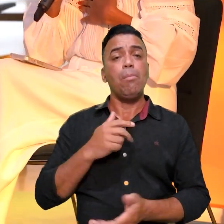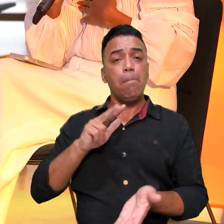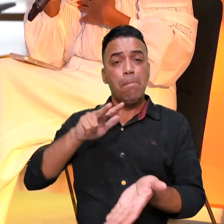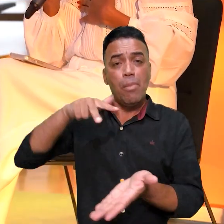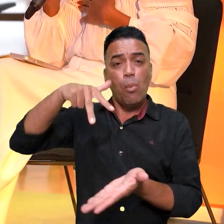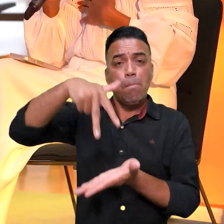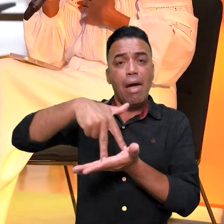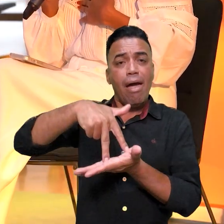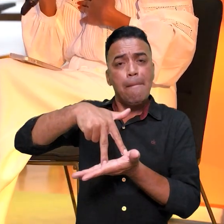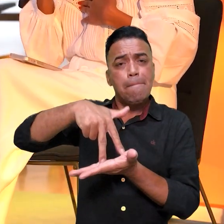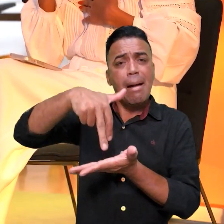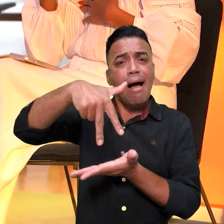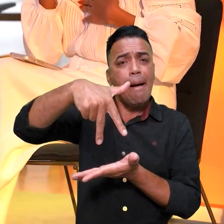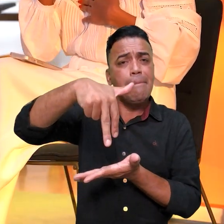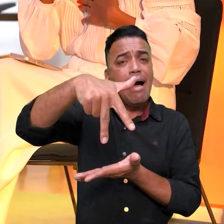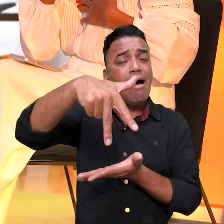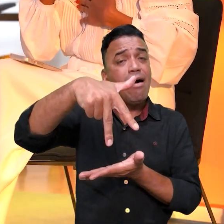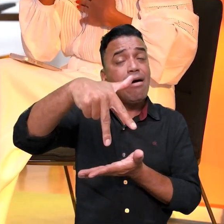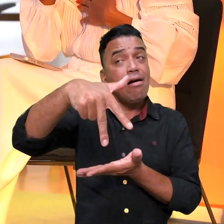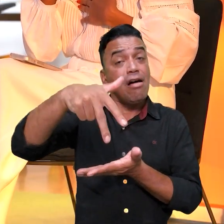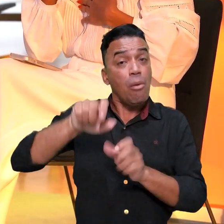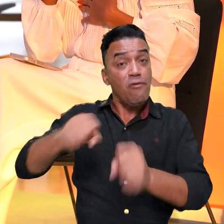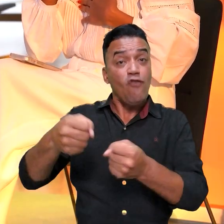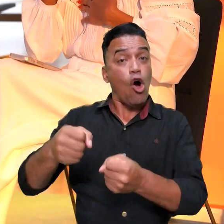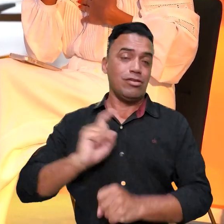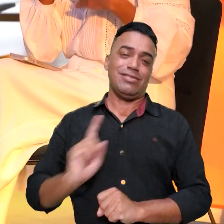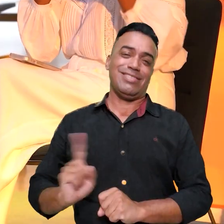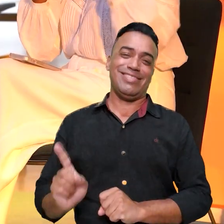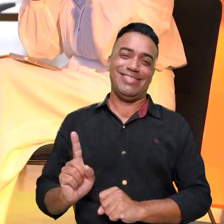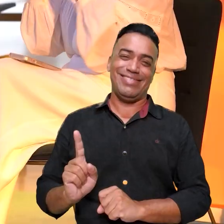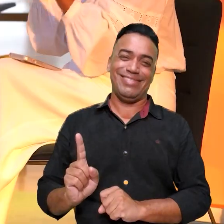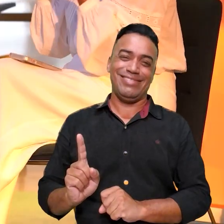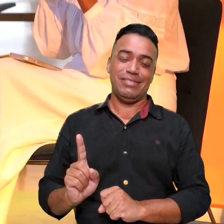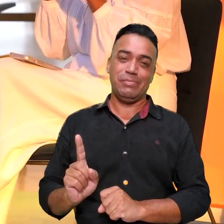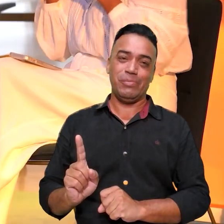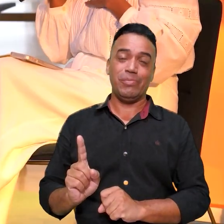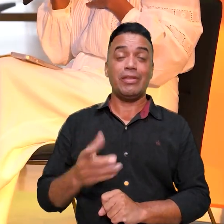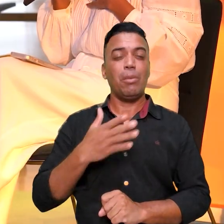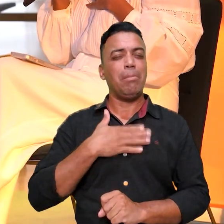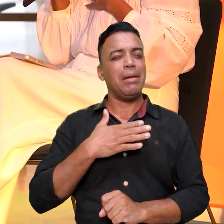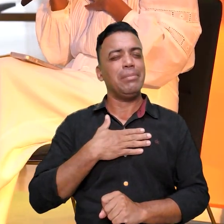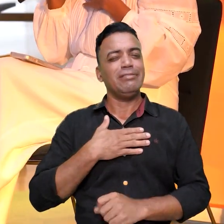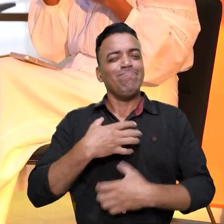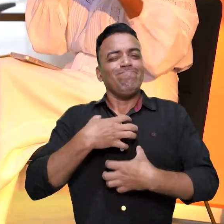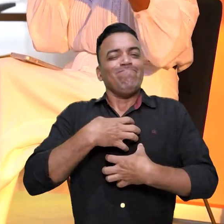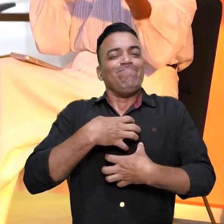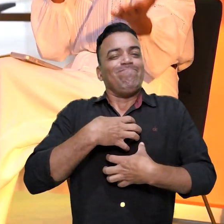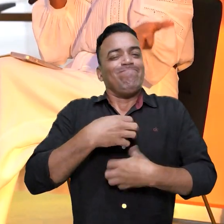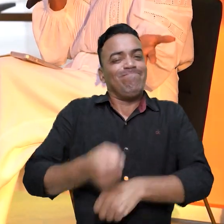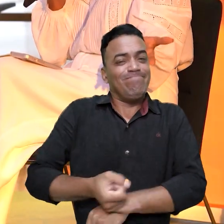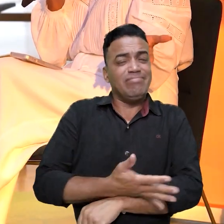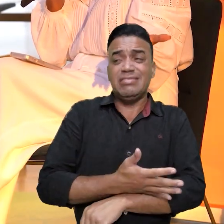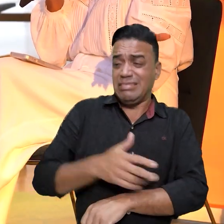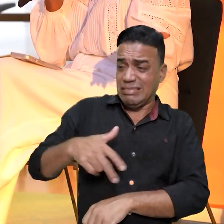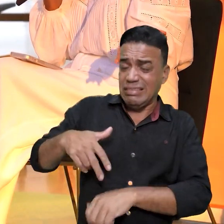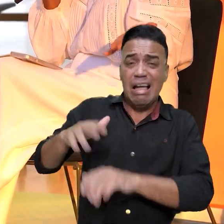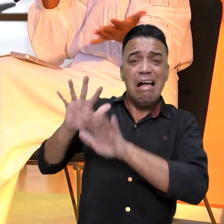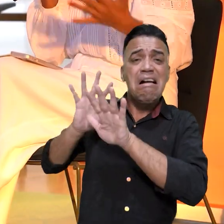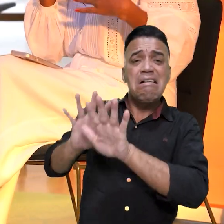na marcha, por favor, não me forcem. Isso, para mim, me toca muito. Caminhar para